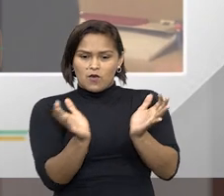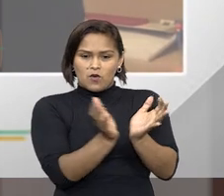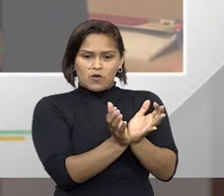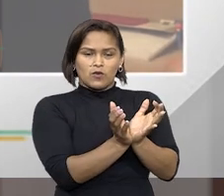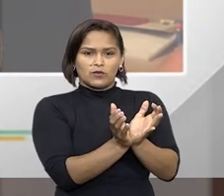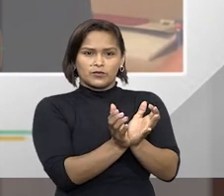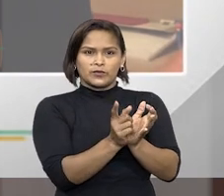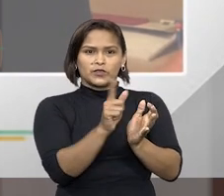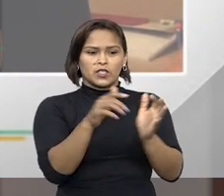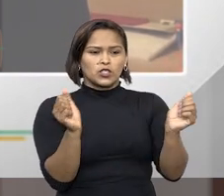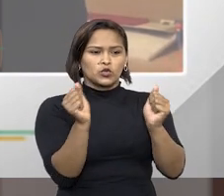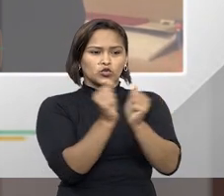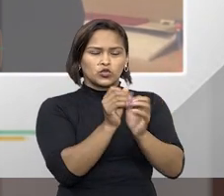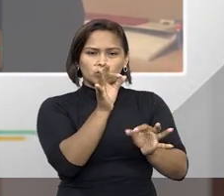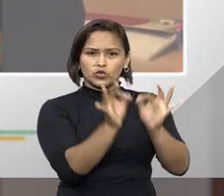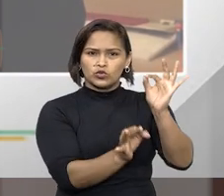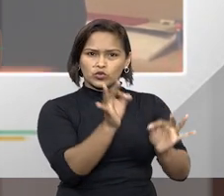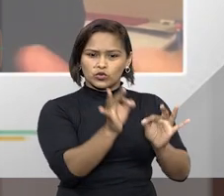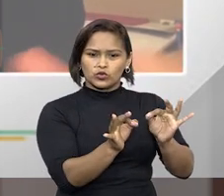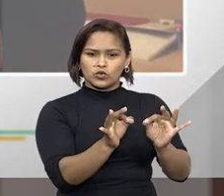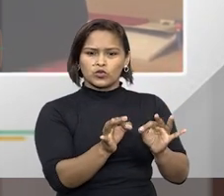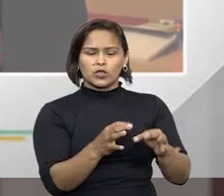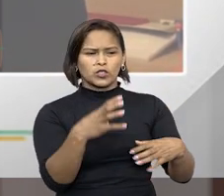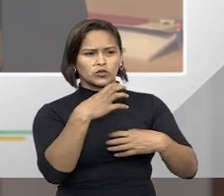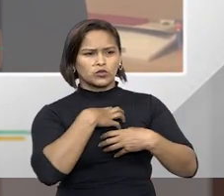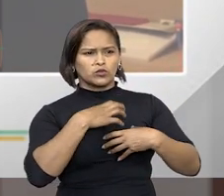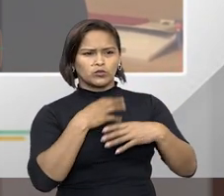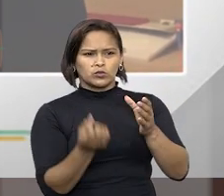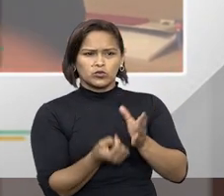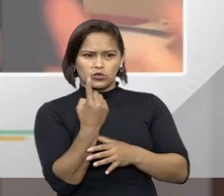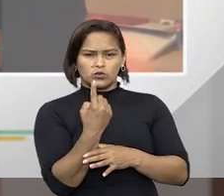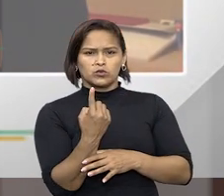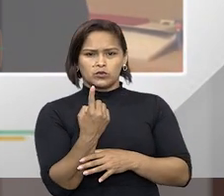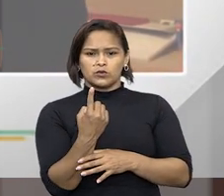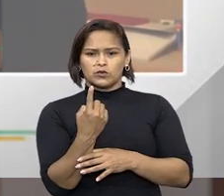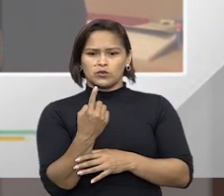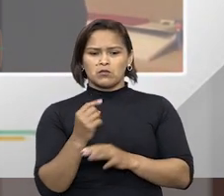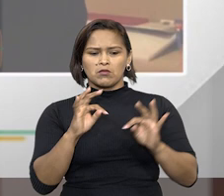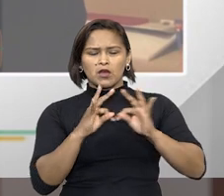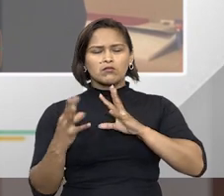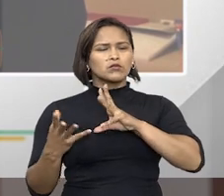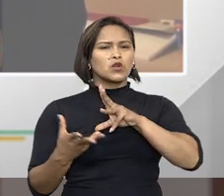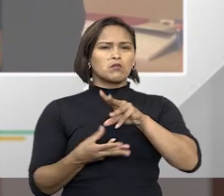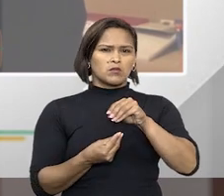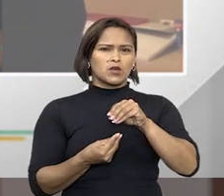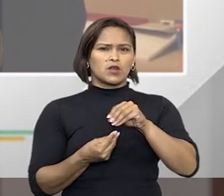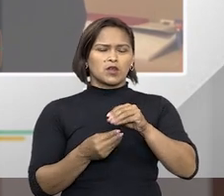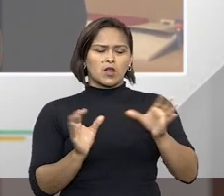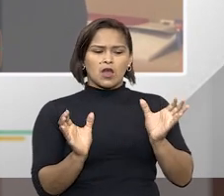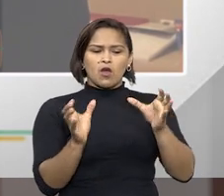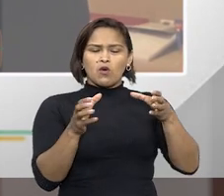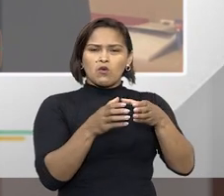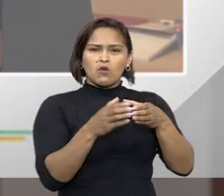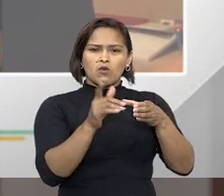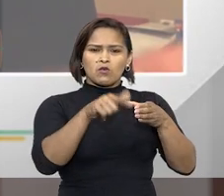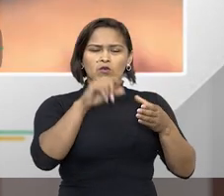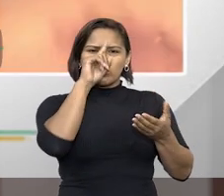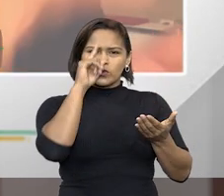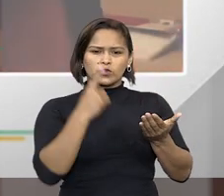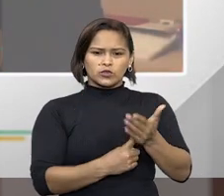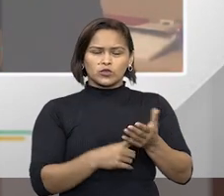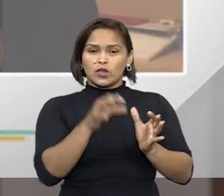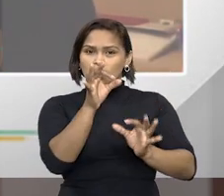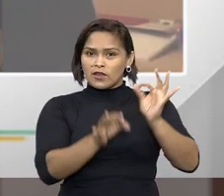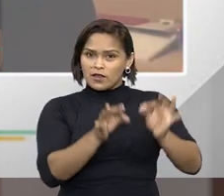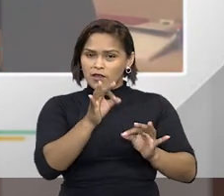julga de uma forma global, né? Coletivamente. Etc. Na verdade, é como se ele